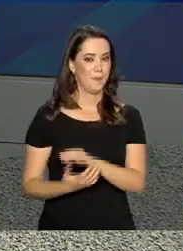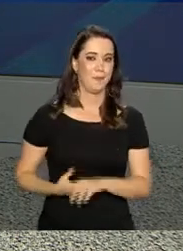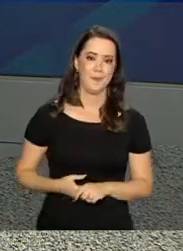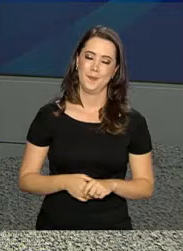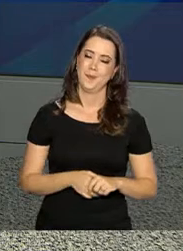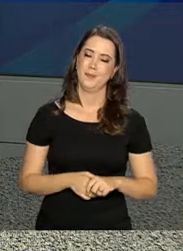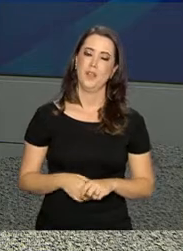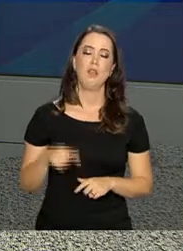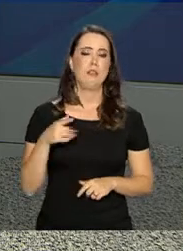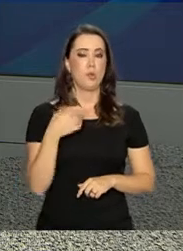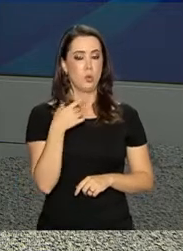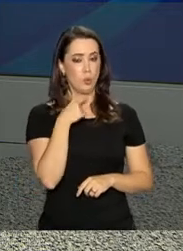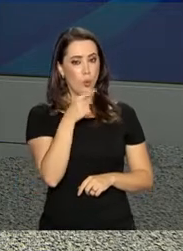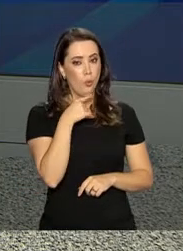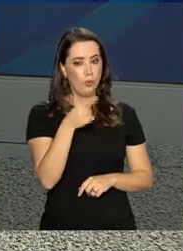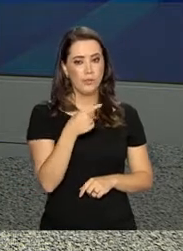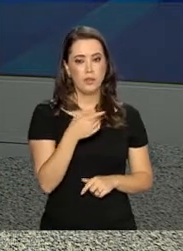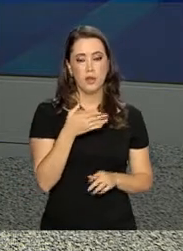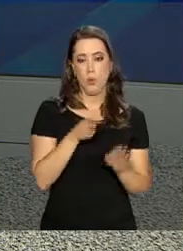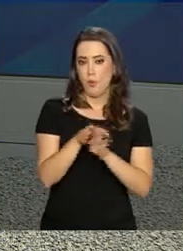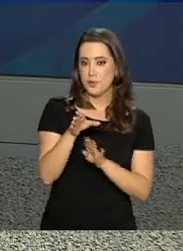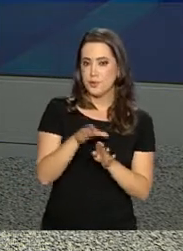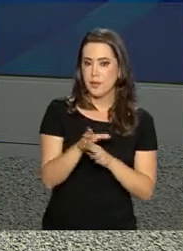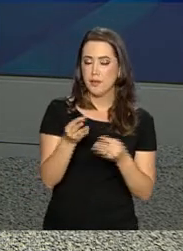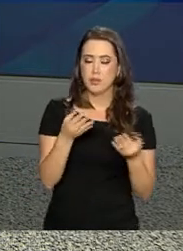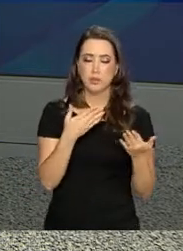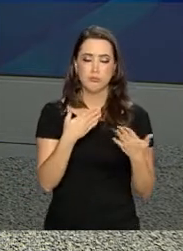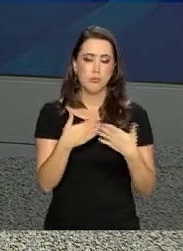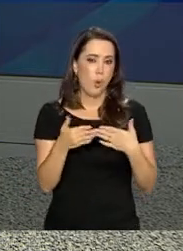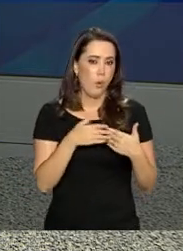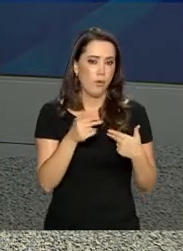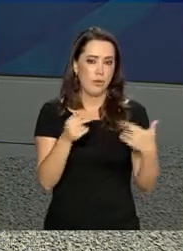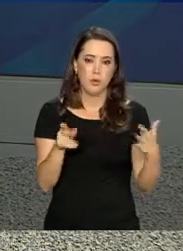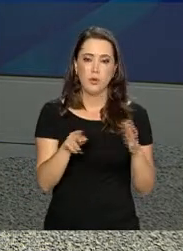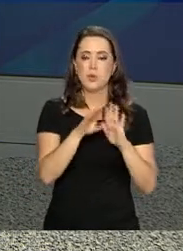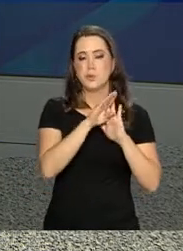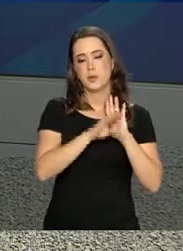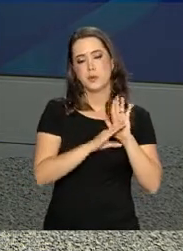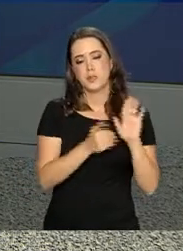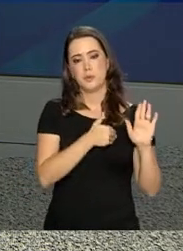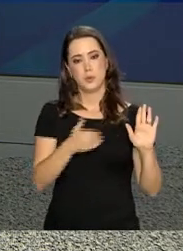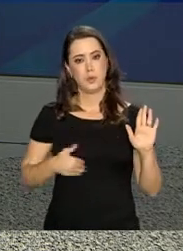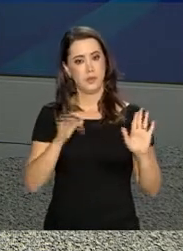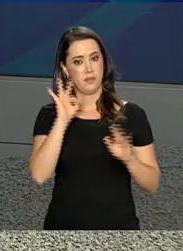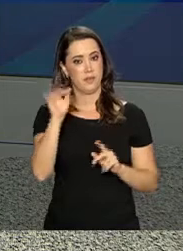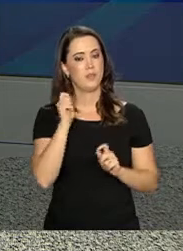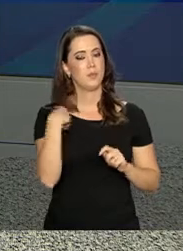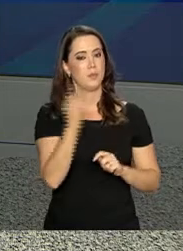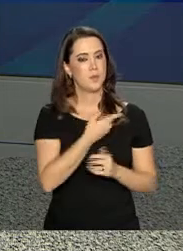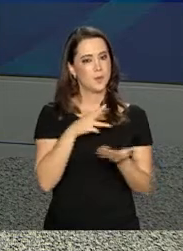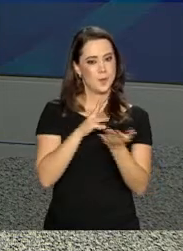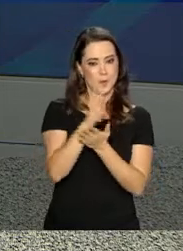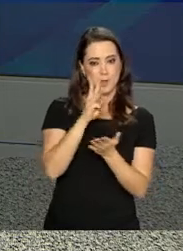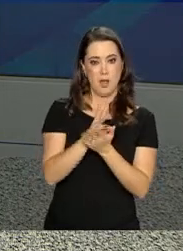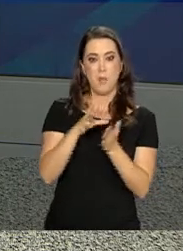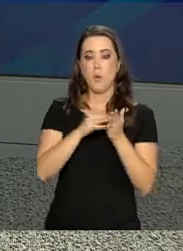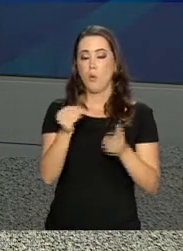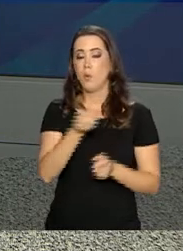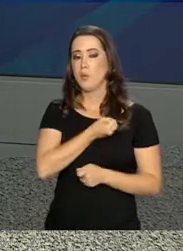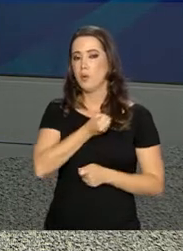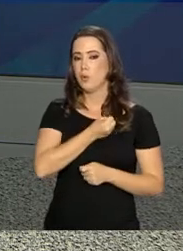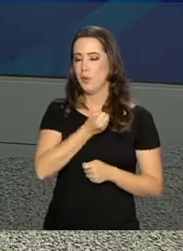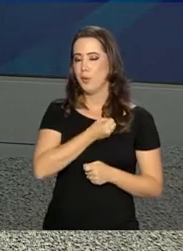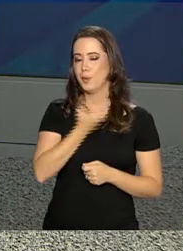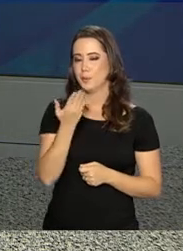e você pode mandar sugestões de reportagens e dúvidas sobre programas, ações do governo federal para o nosso WhatsApp. O número é o